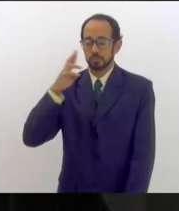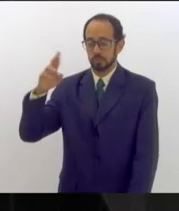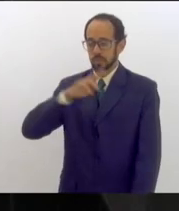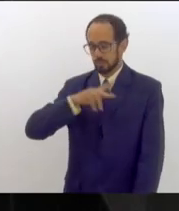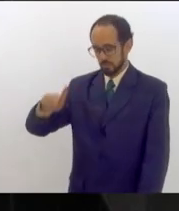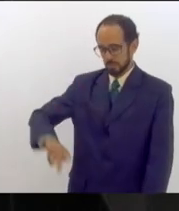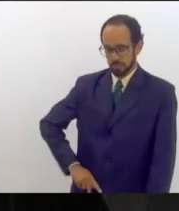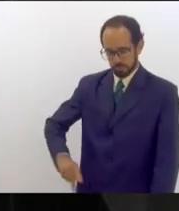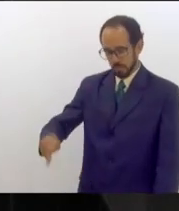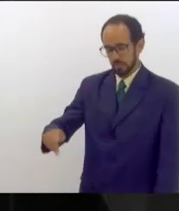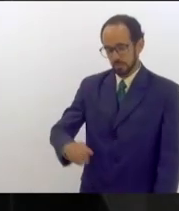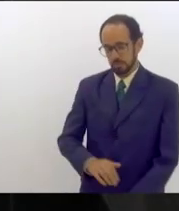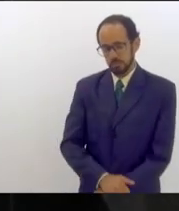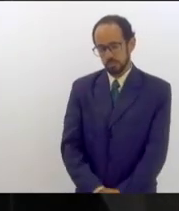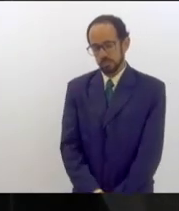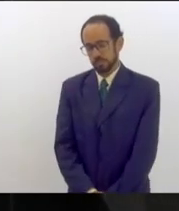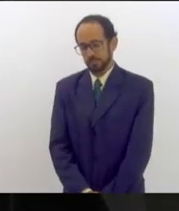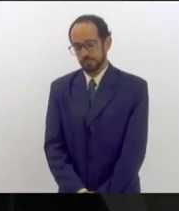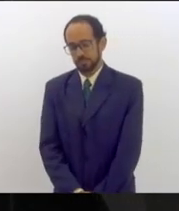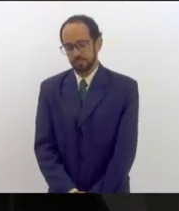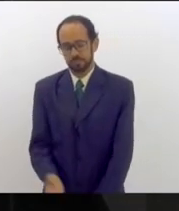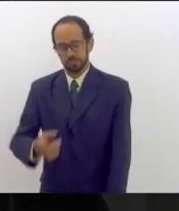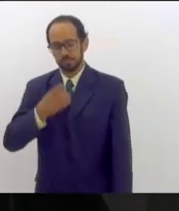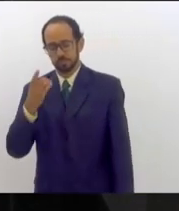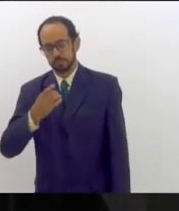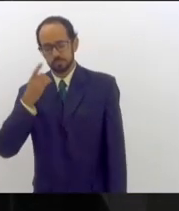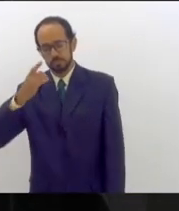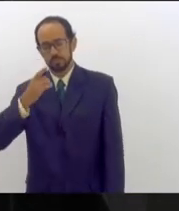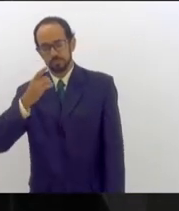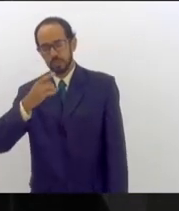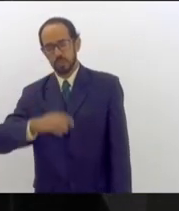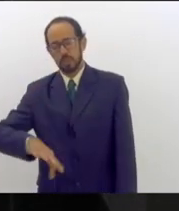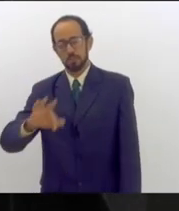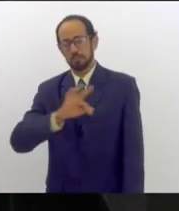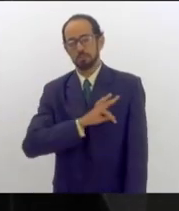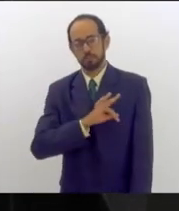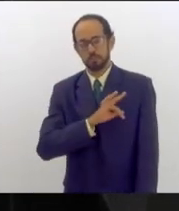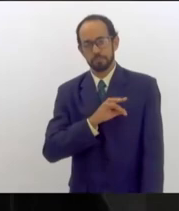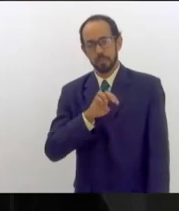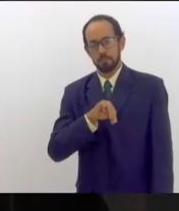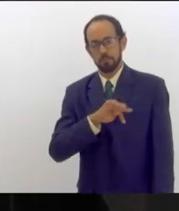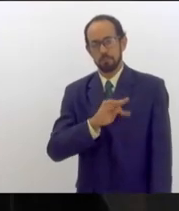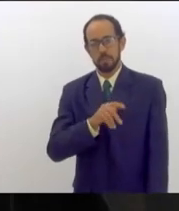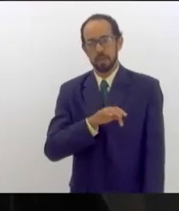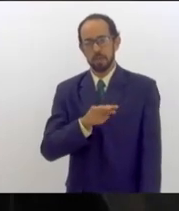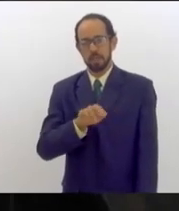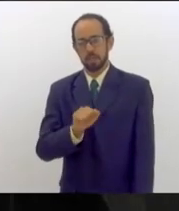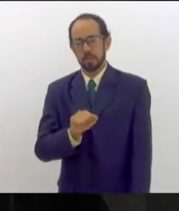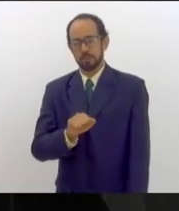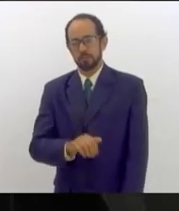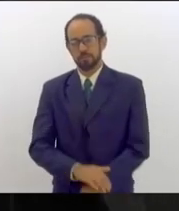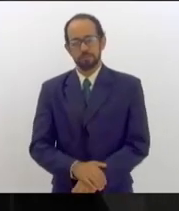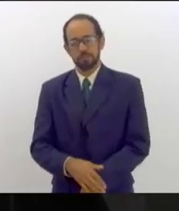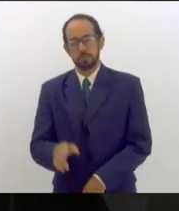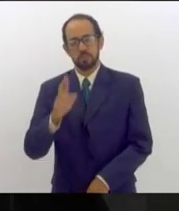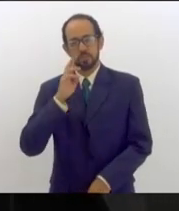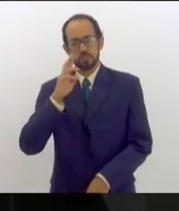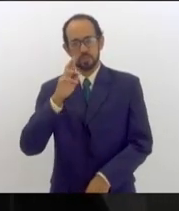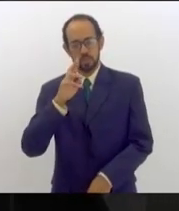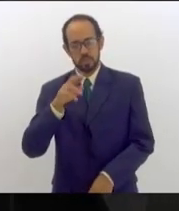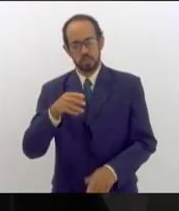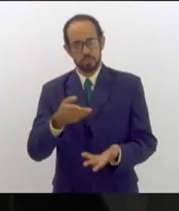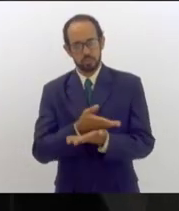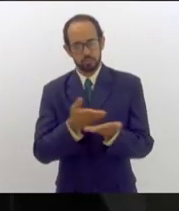Presidente deputada Marta Rocha senhoras